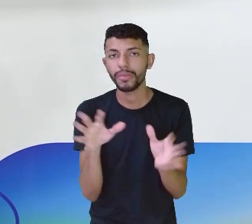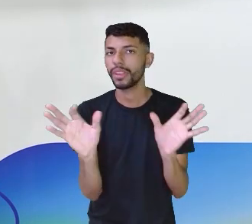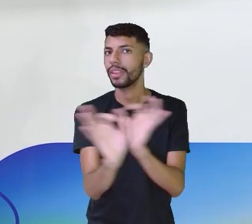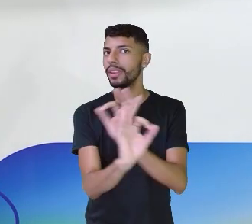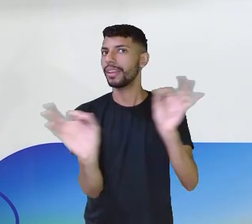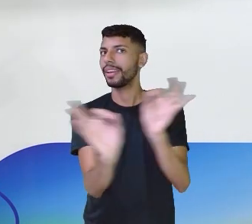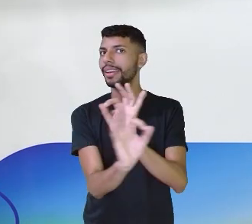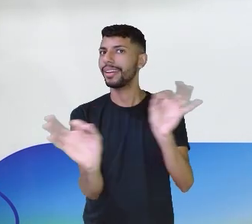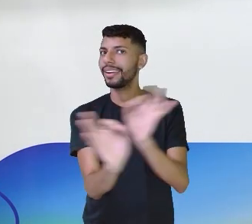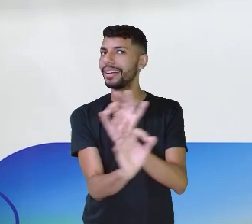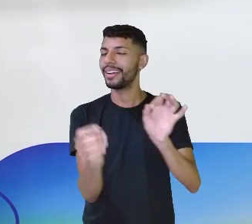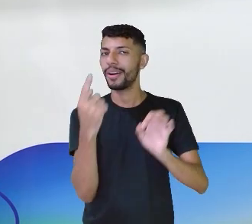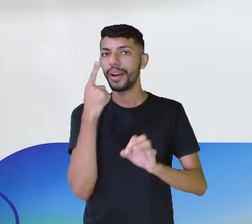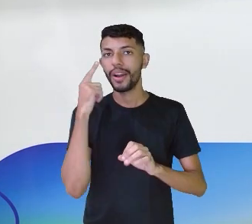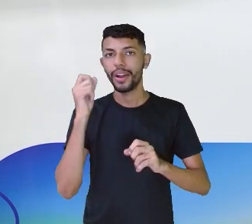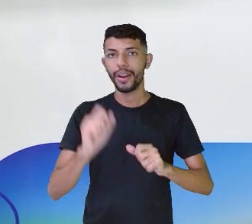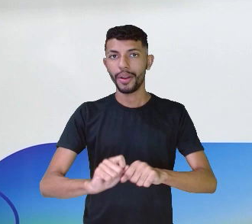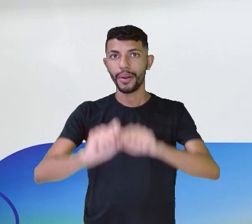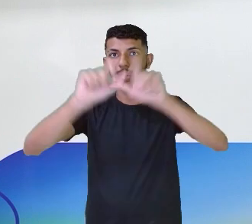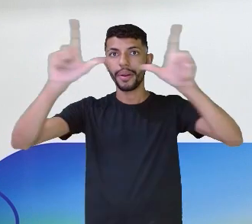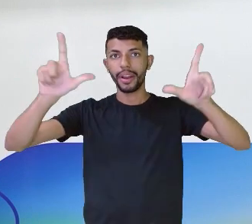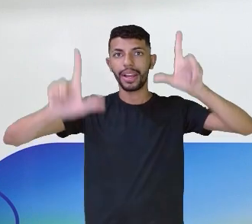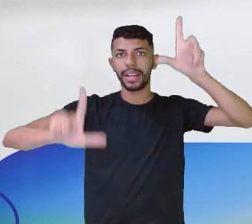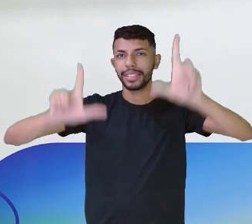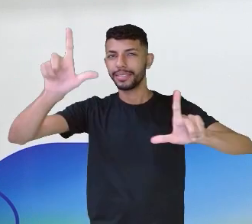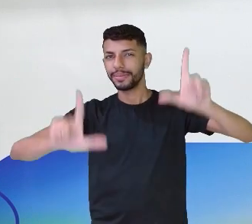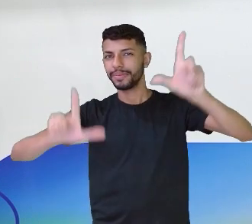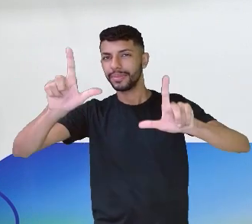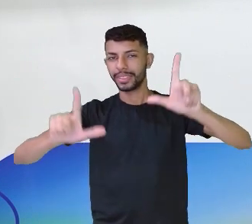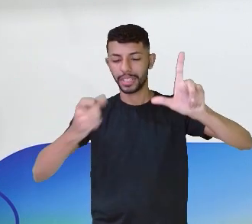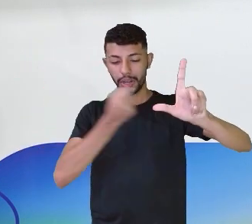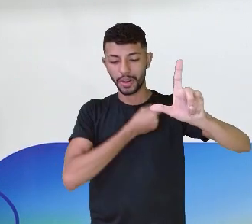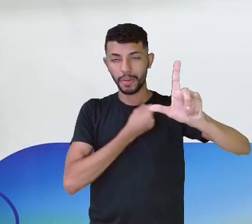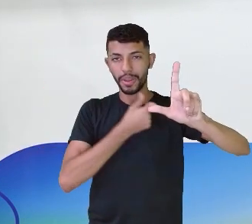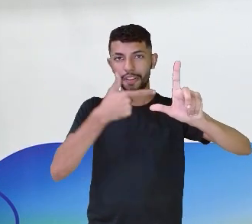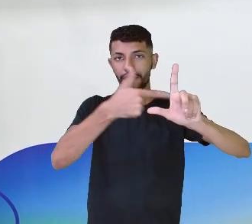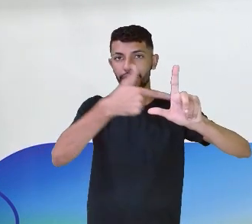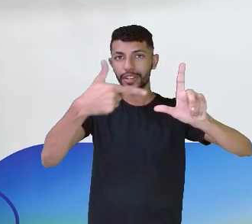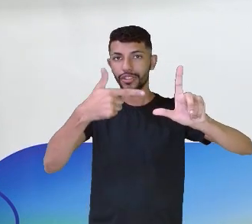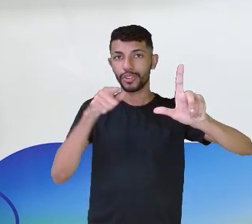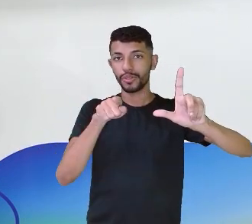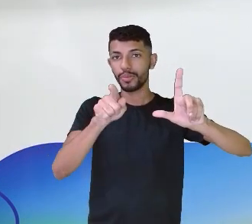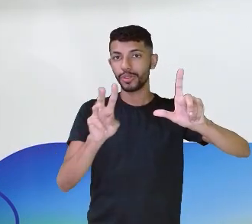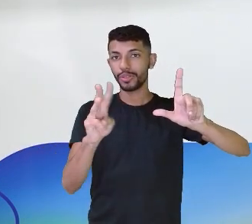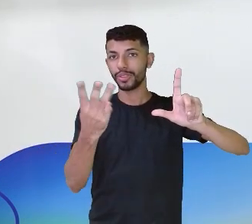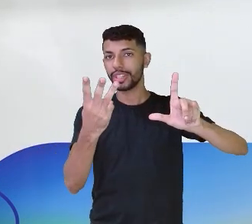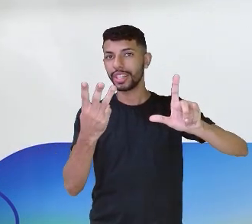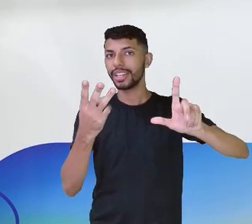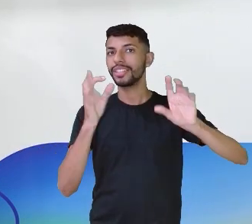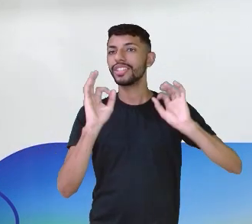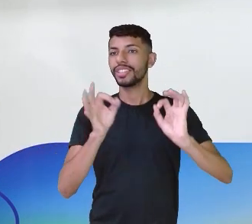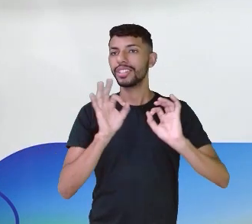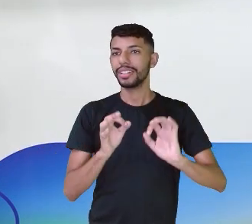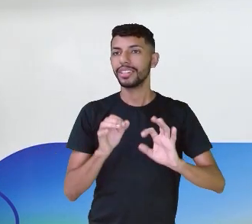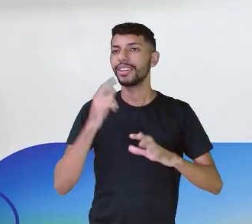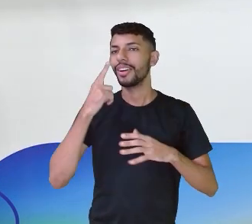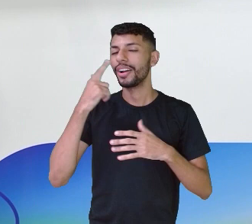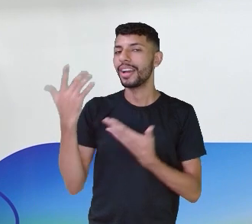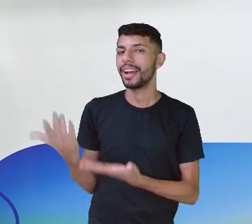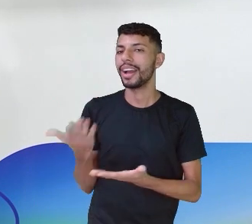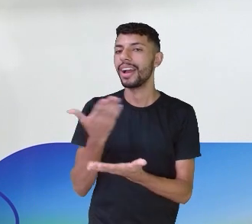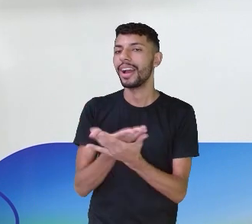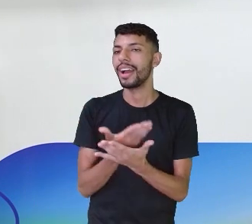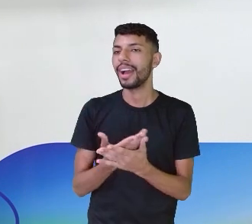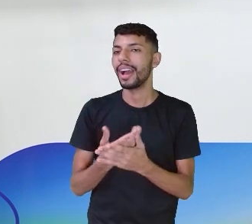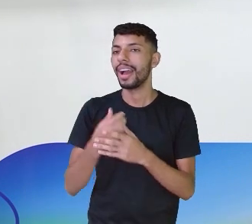minha gente. Liga a tua TV, coloca no canal 22.3 TV Nova. Essa aula está